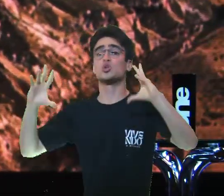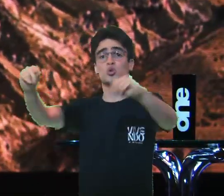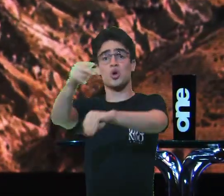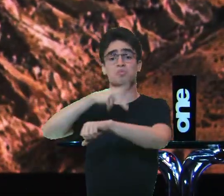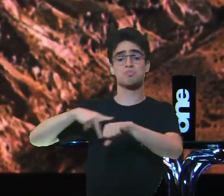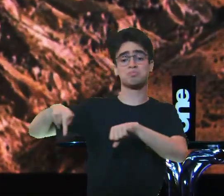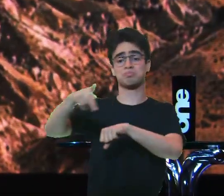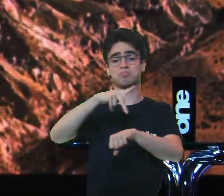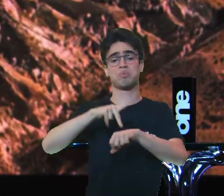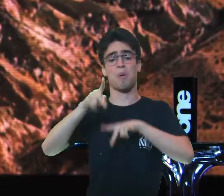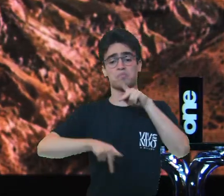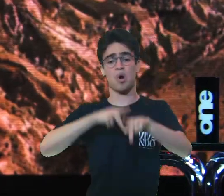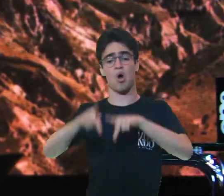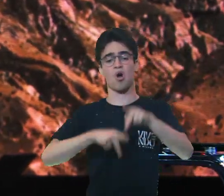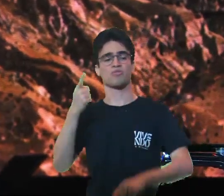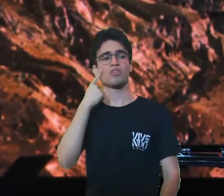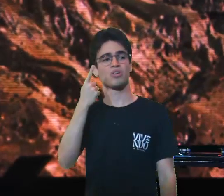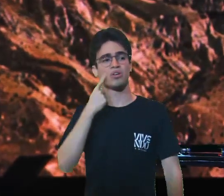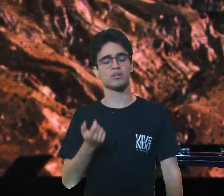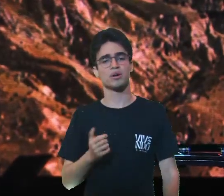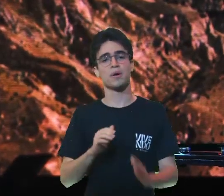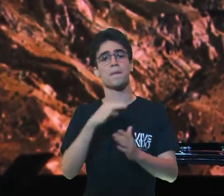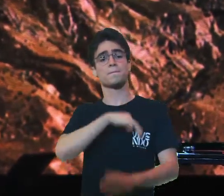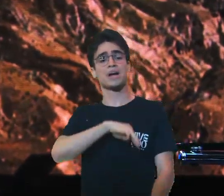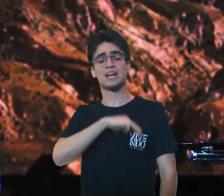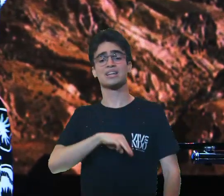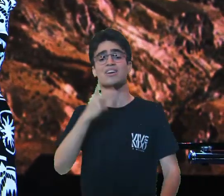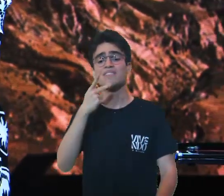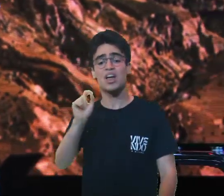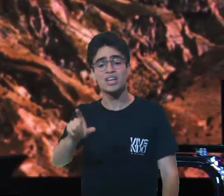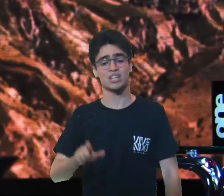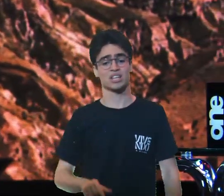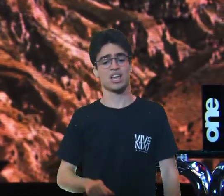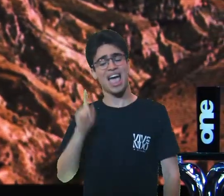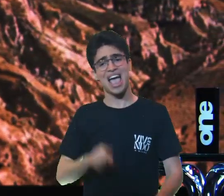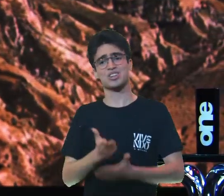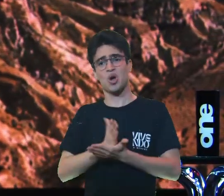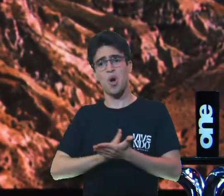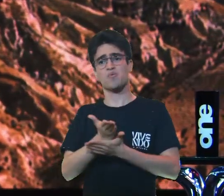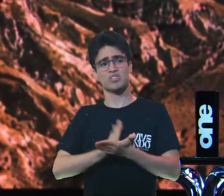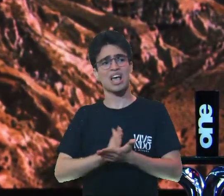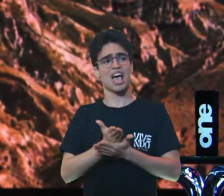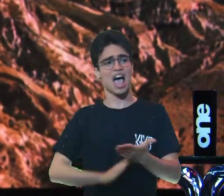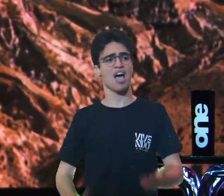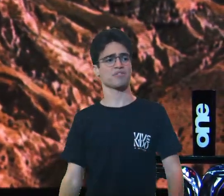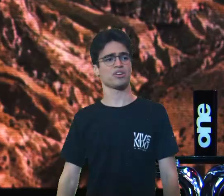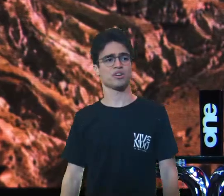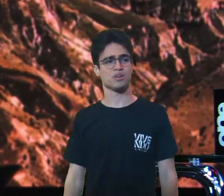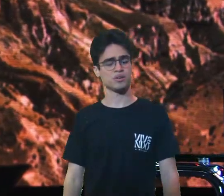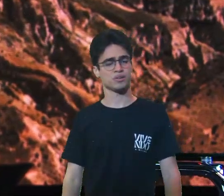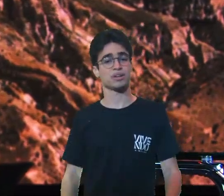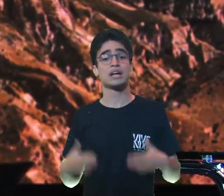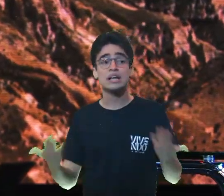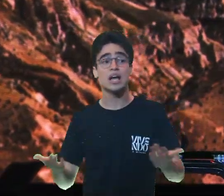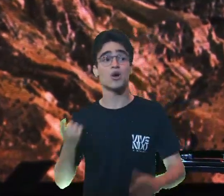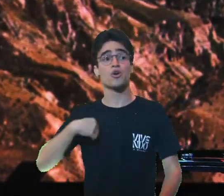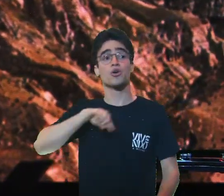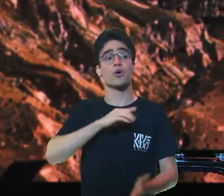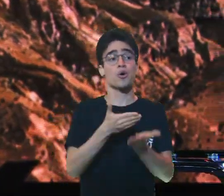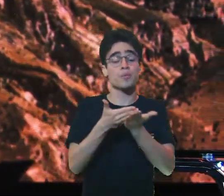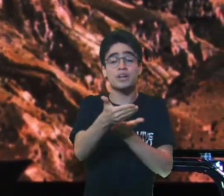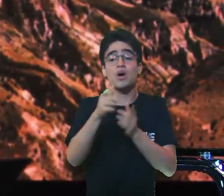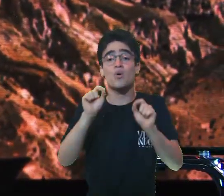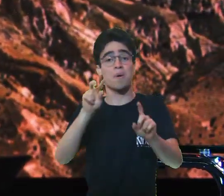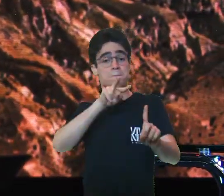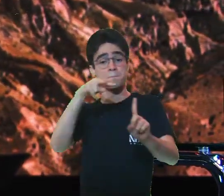etnos. Mateus 24:14 diz isso. É desconfortável. Nós começamos a olhar numa